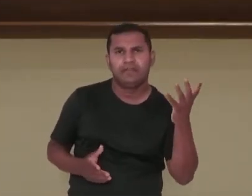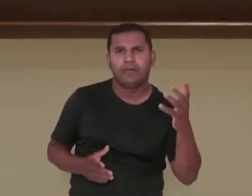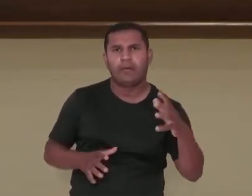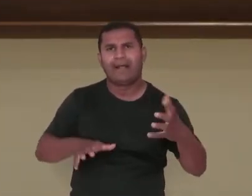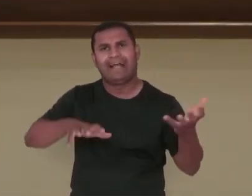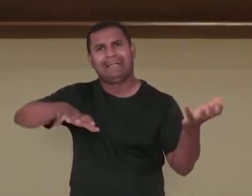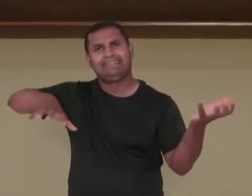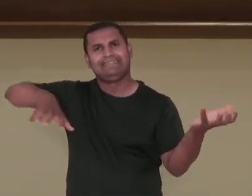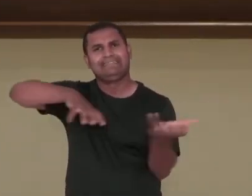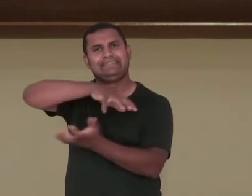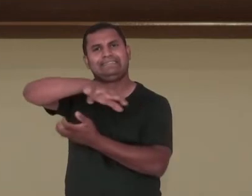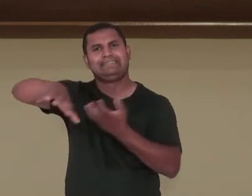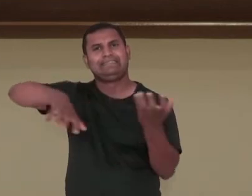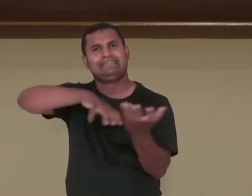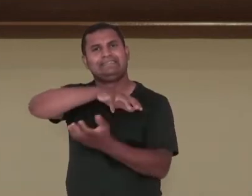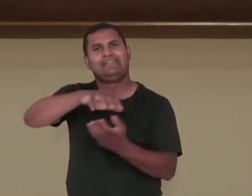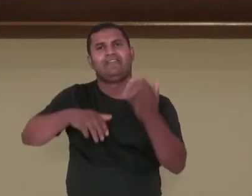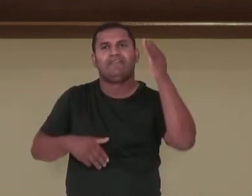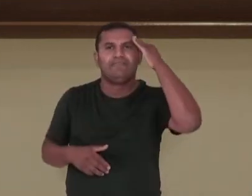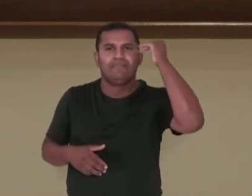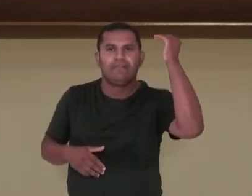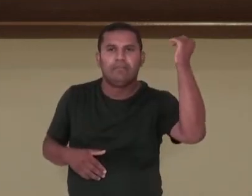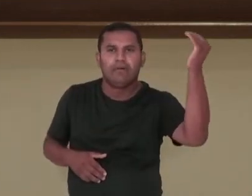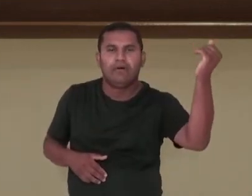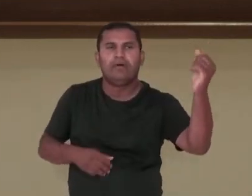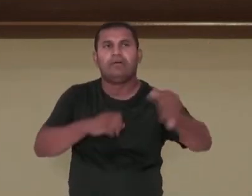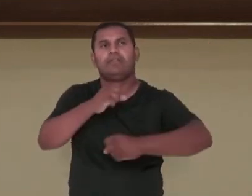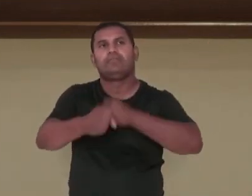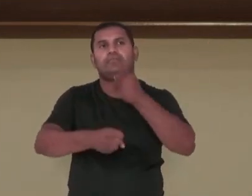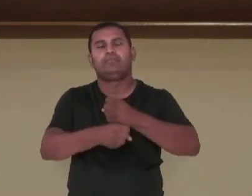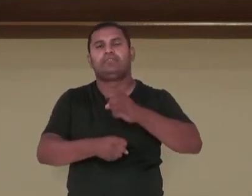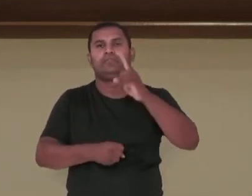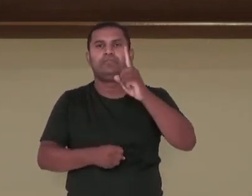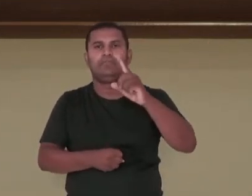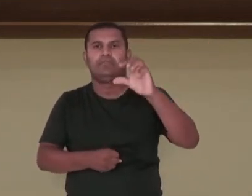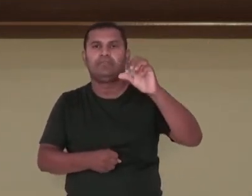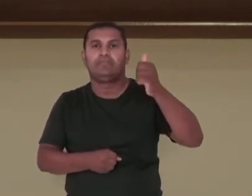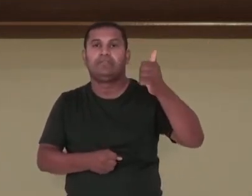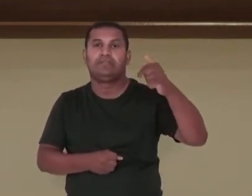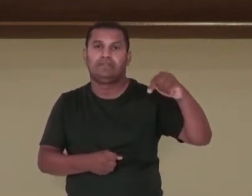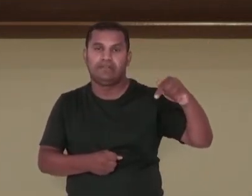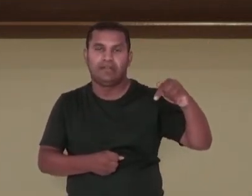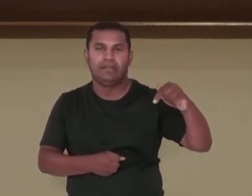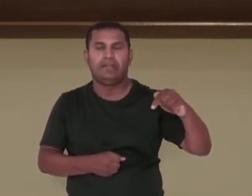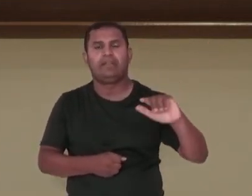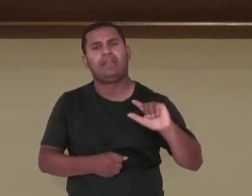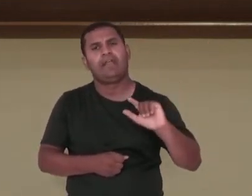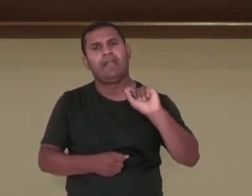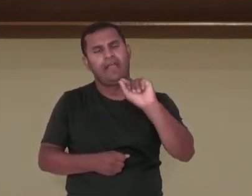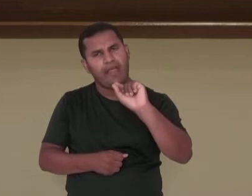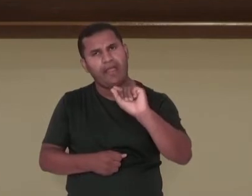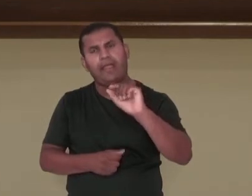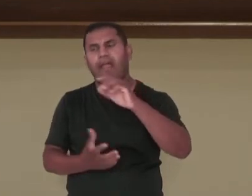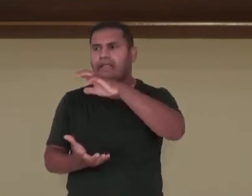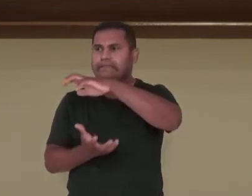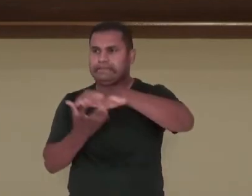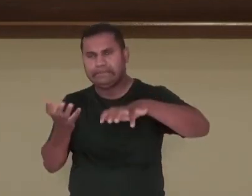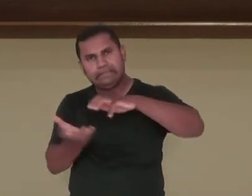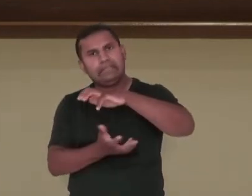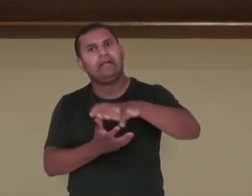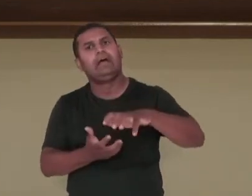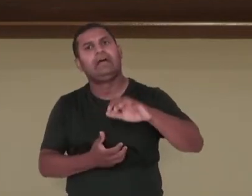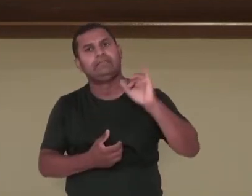1917. Essa greve de 1917 ela é bastante emblemática para a gente pensar a força